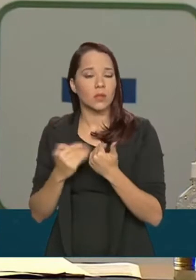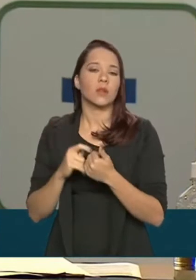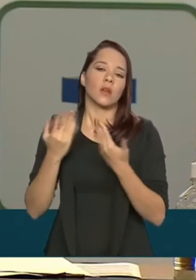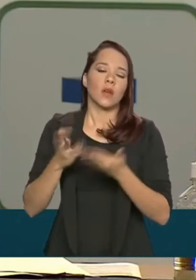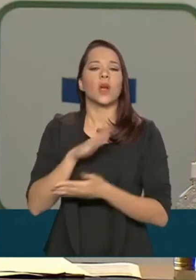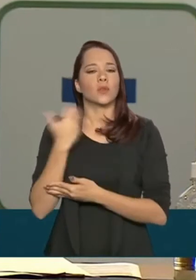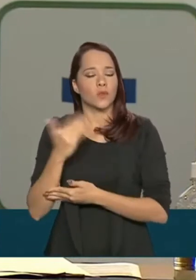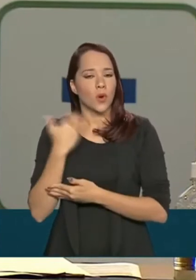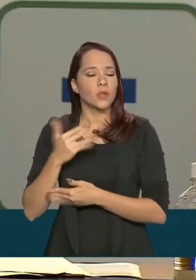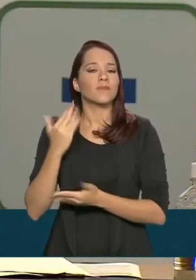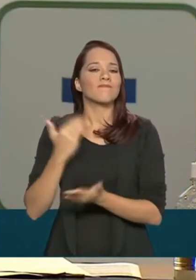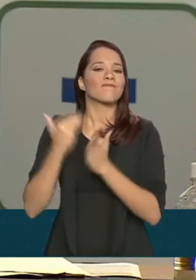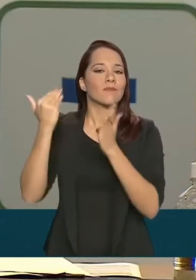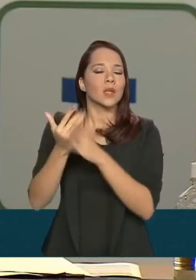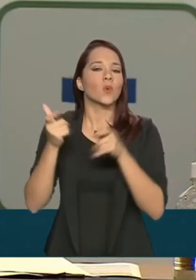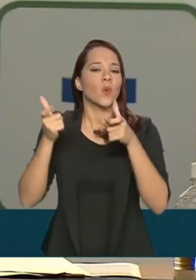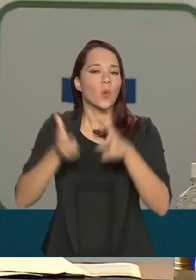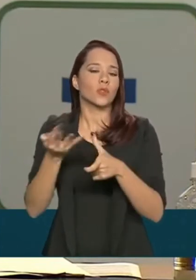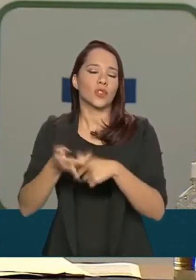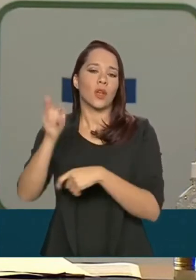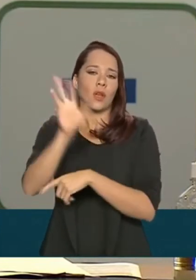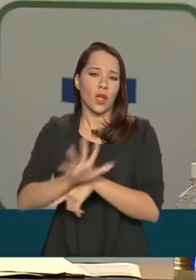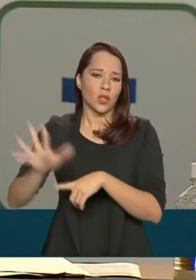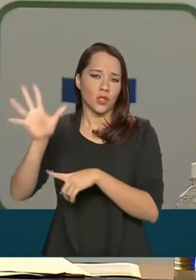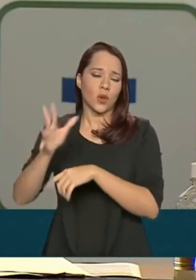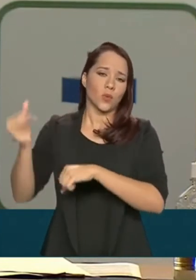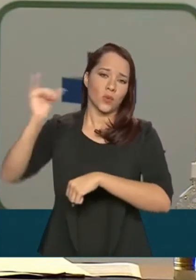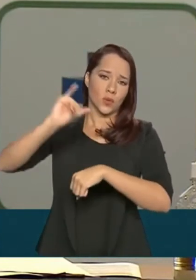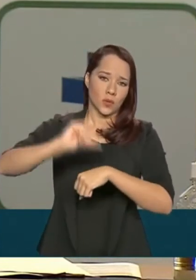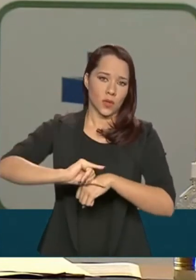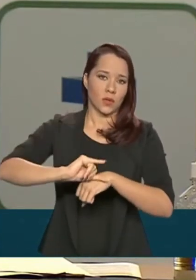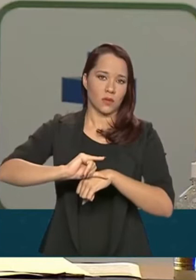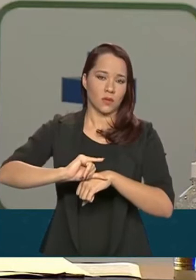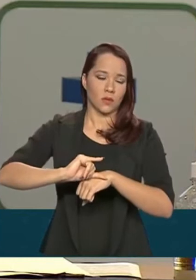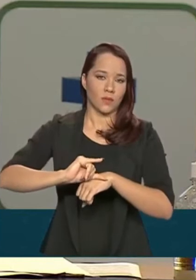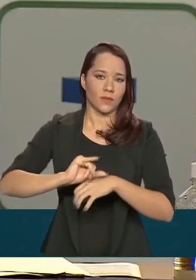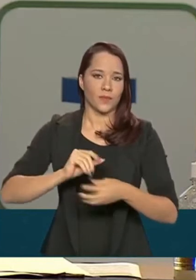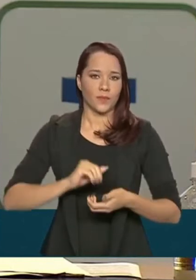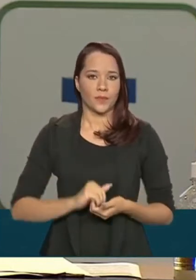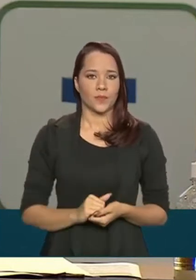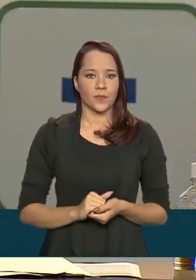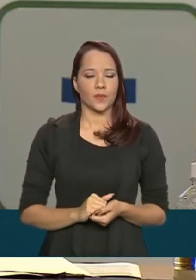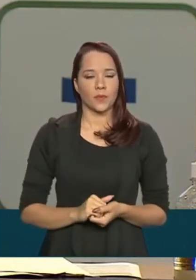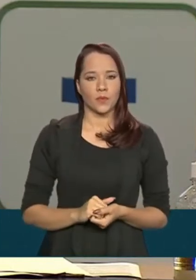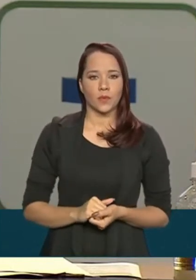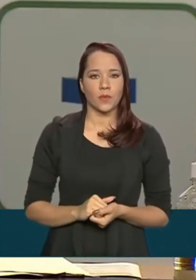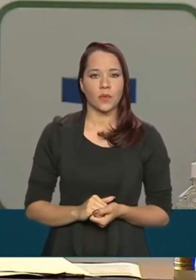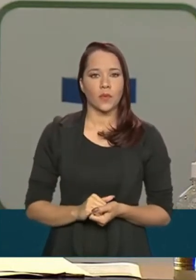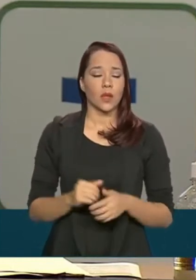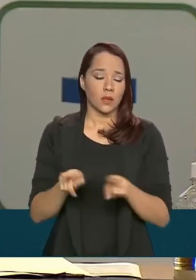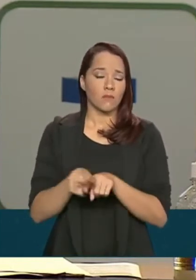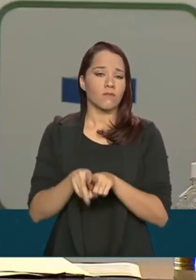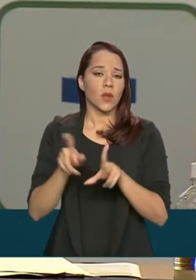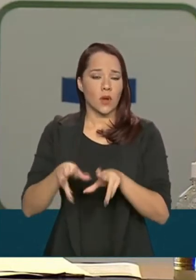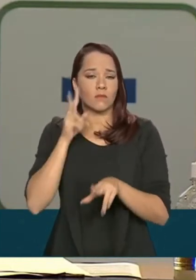óbitos ainda são mais concentrados nas regiões, a maior densidade de óbitos é na região das capitais, embora